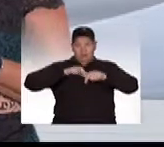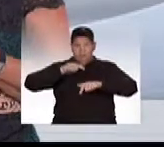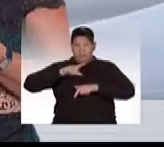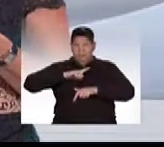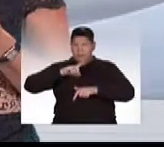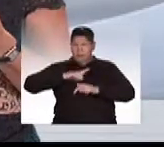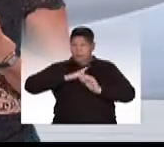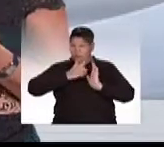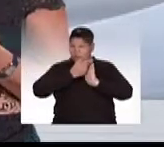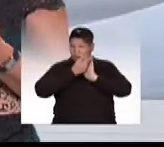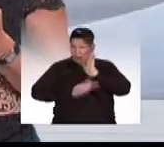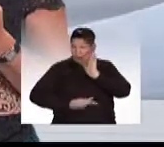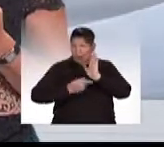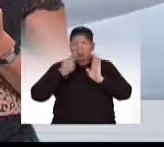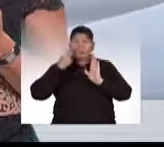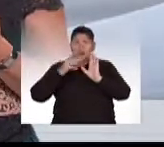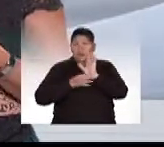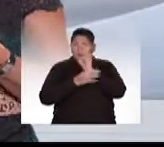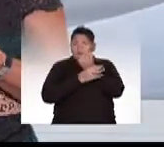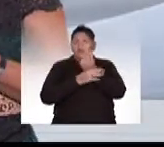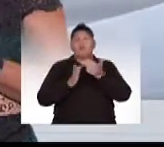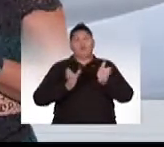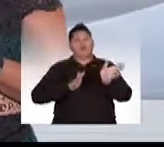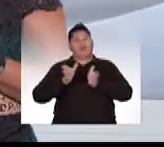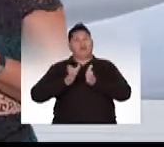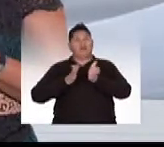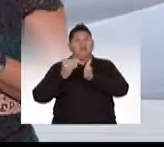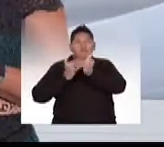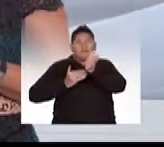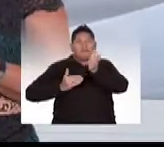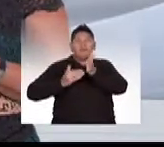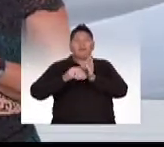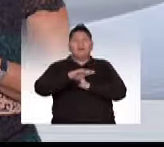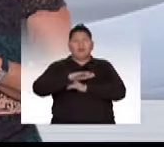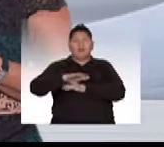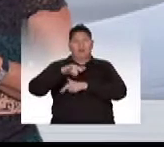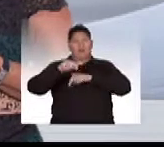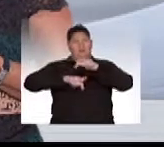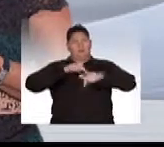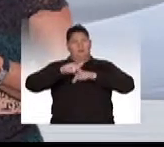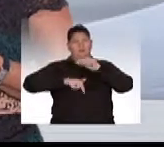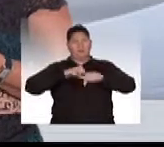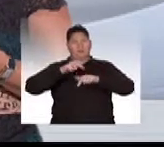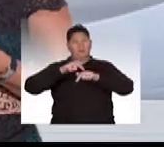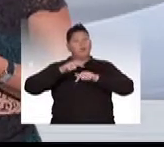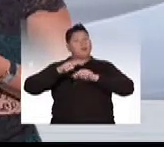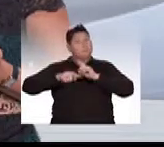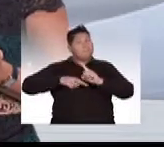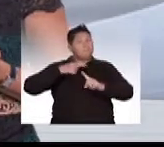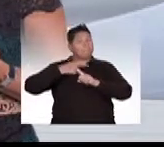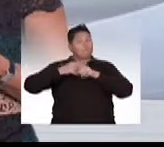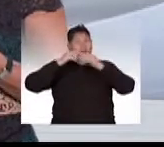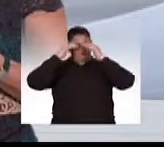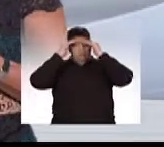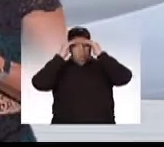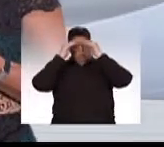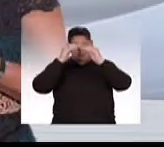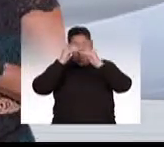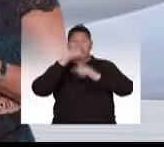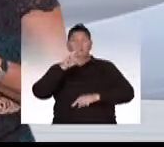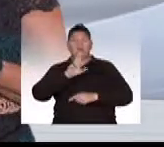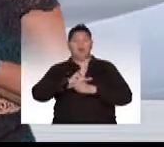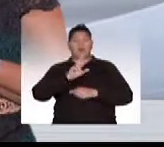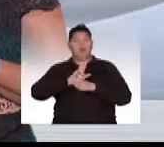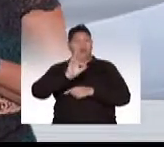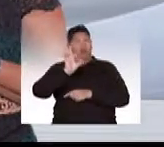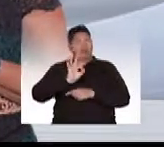Trabalho tem um projeto para garantir a acessibilidade em todos os ambientes de trabalho, além do respeito à